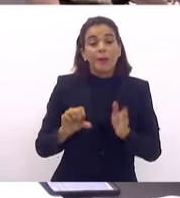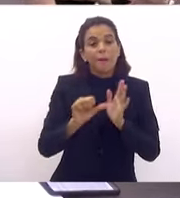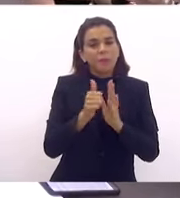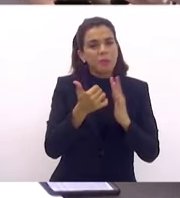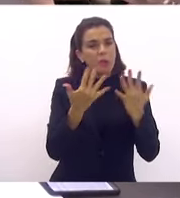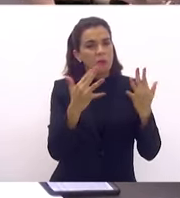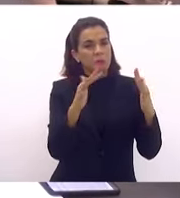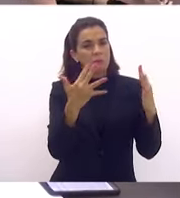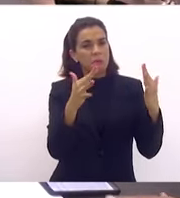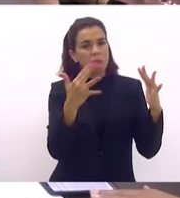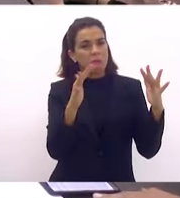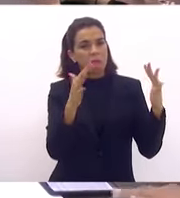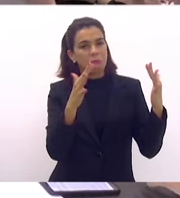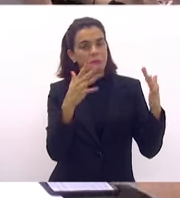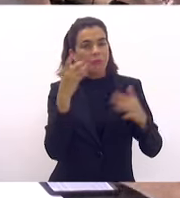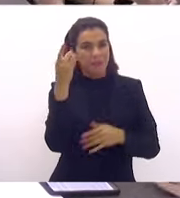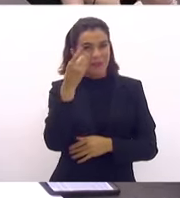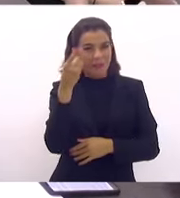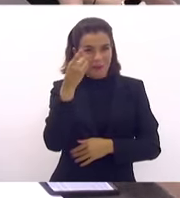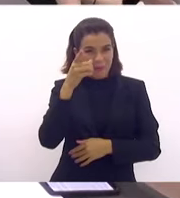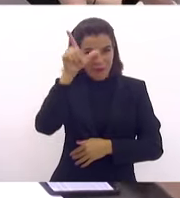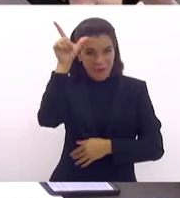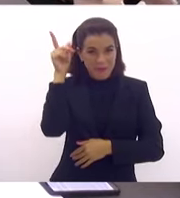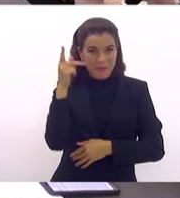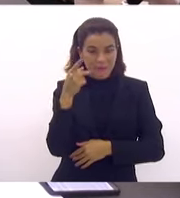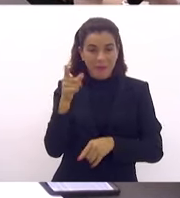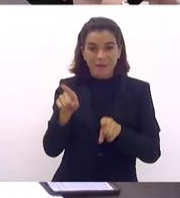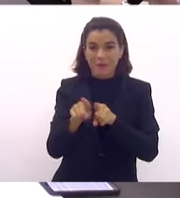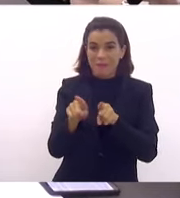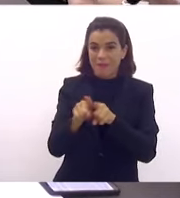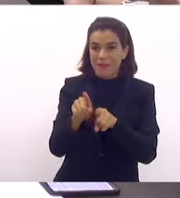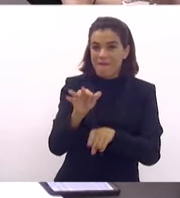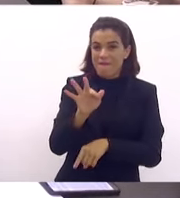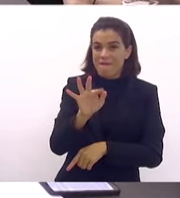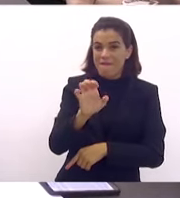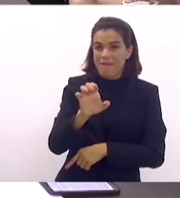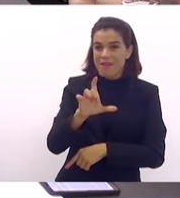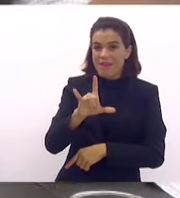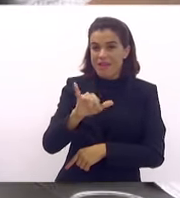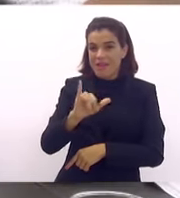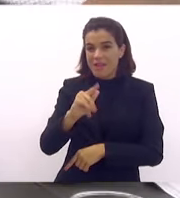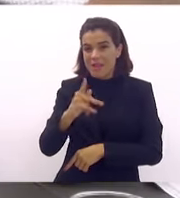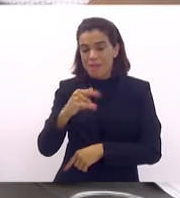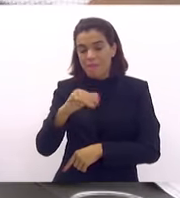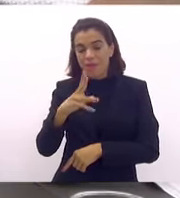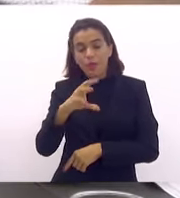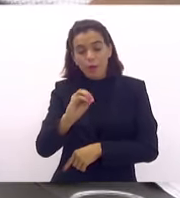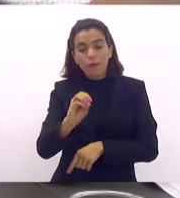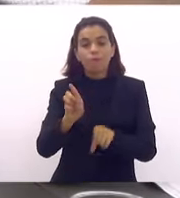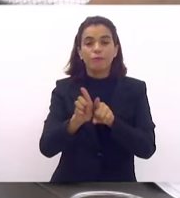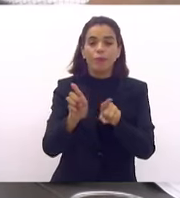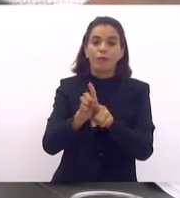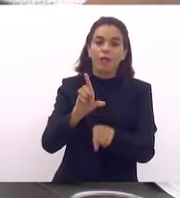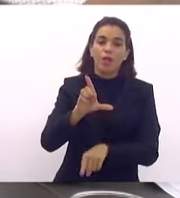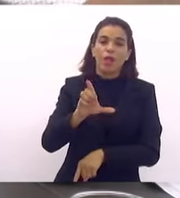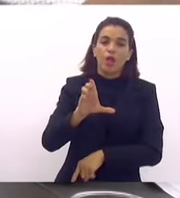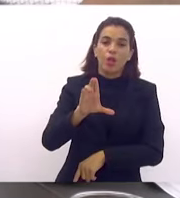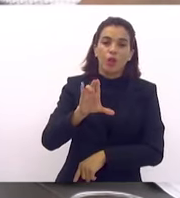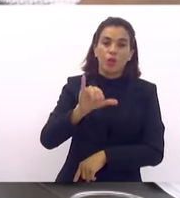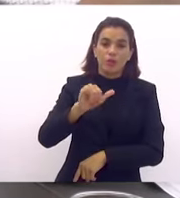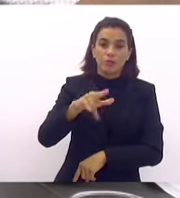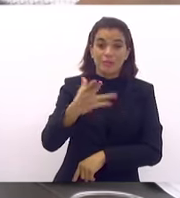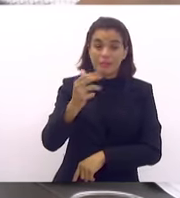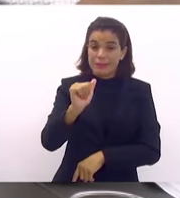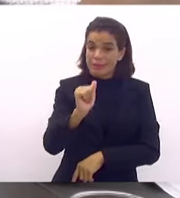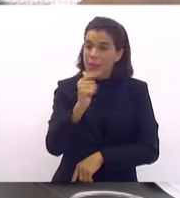elogiar deputado Luiz Paulo, deputada Lucinha e deputado Filipinho Raves. Queria dar uma informação, deputado Luiz Paulo, não é idêntica,